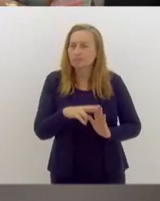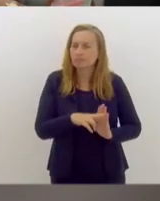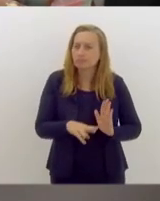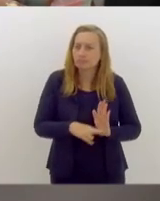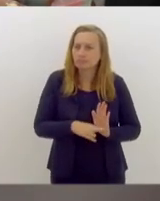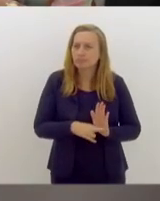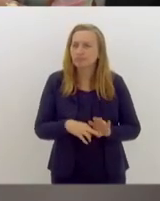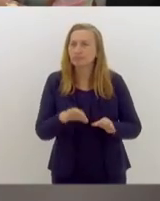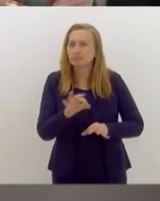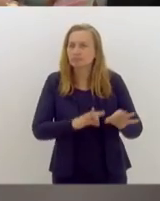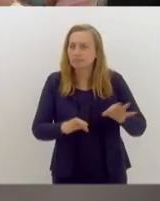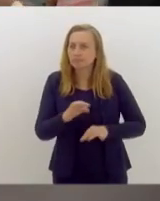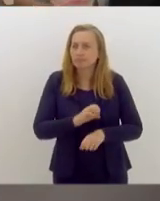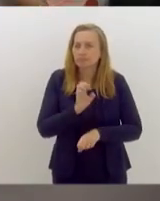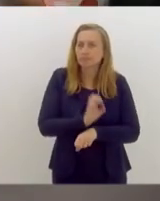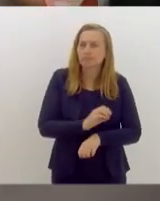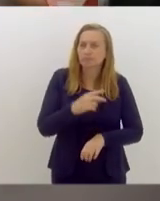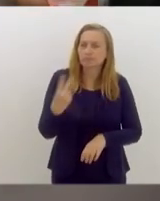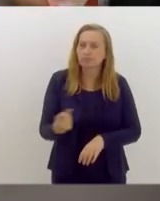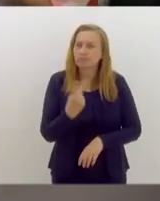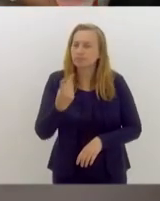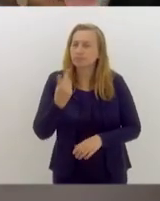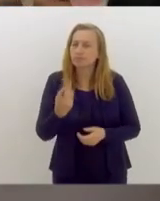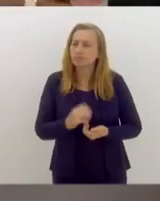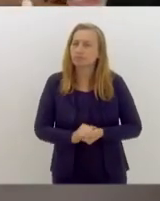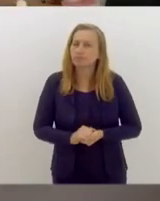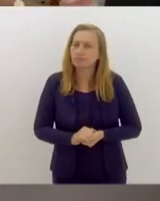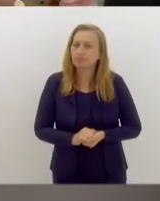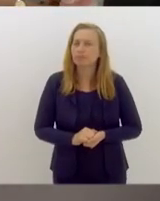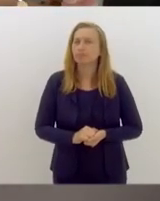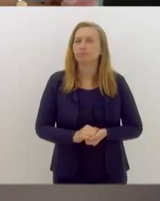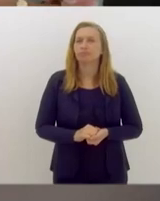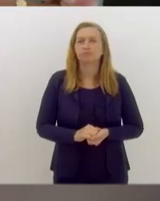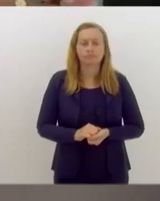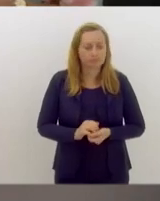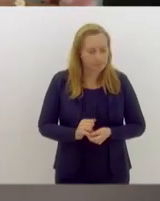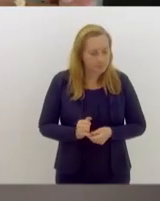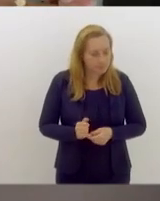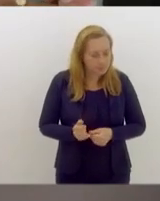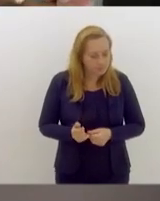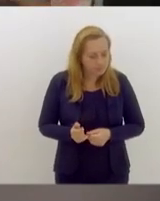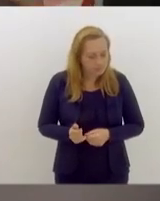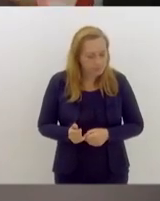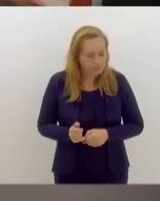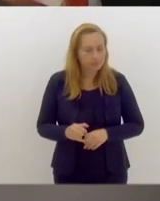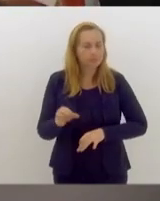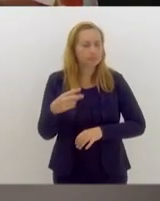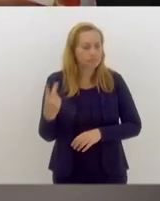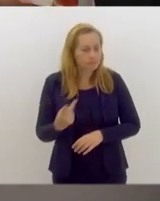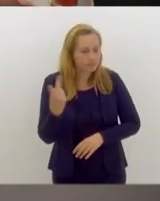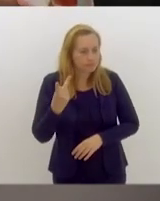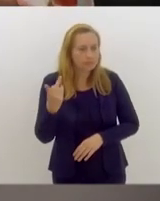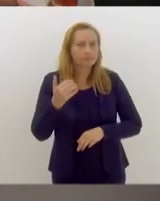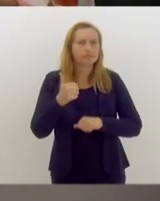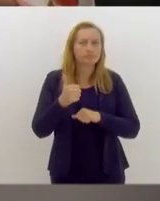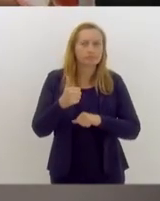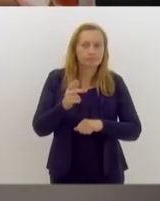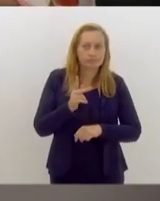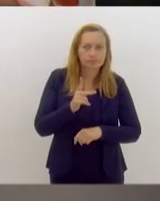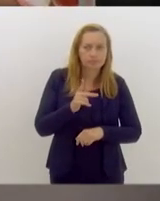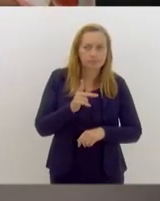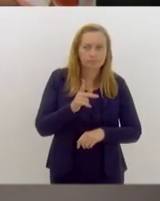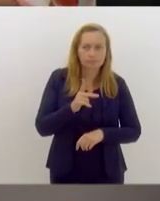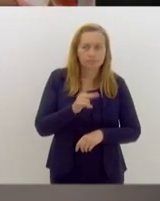plano estadual, que diz respeito à valorização da sociedade, ela perpassa necessariamente pela valorização dos